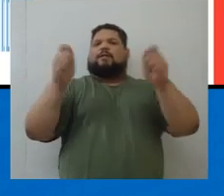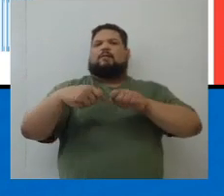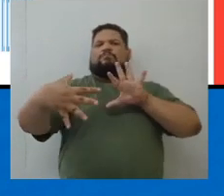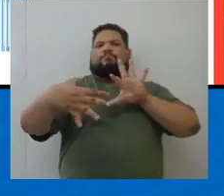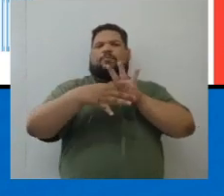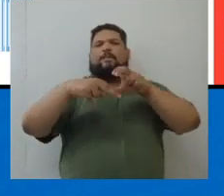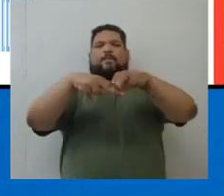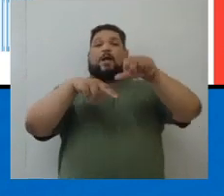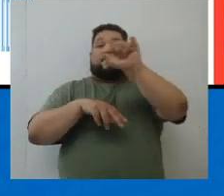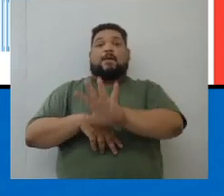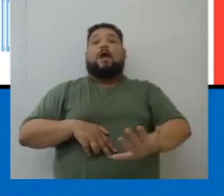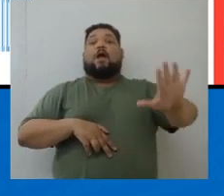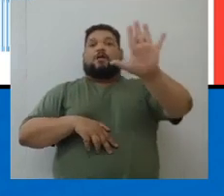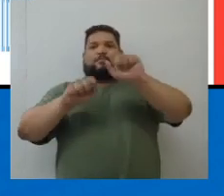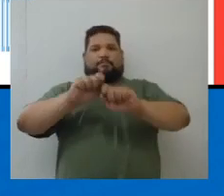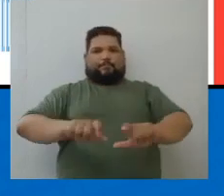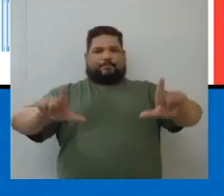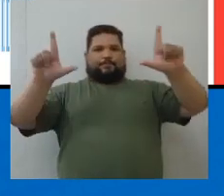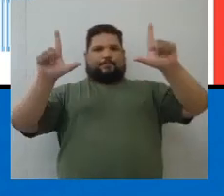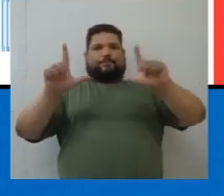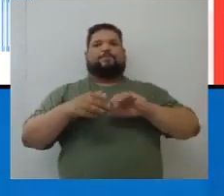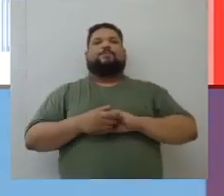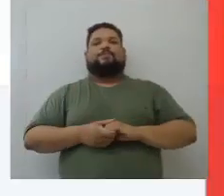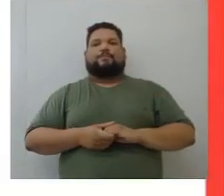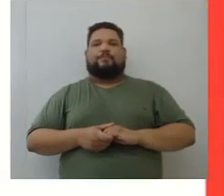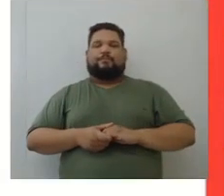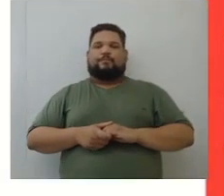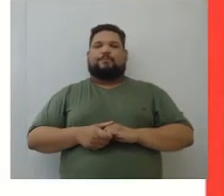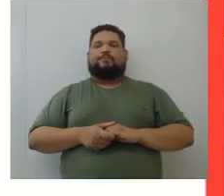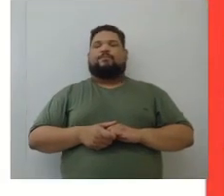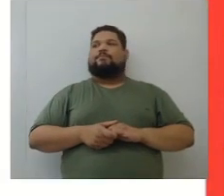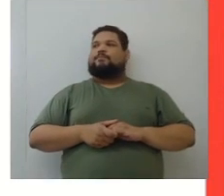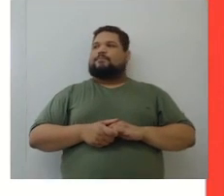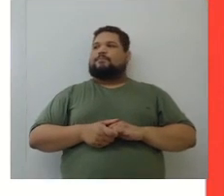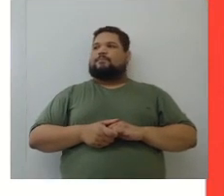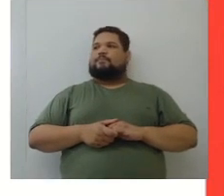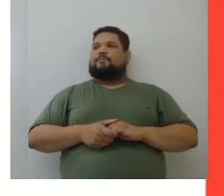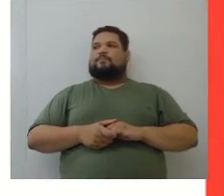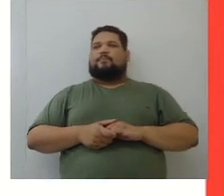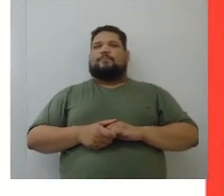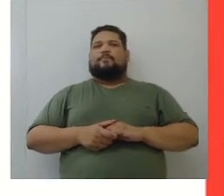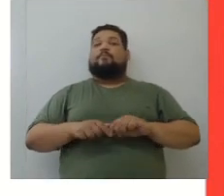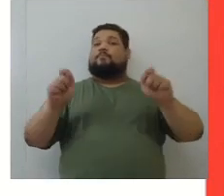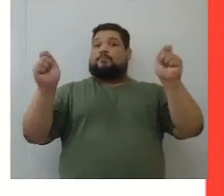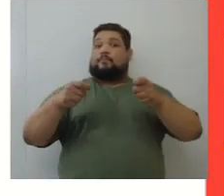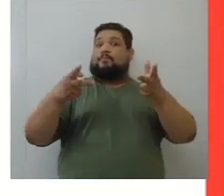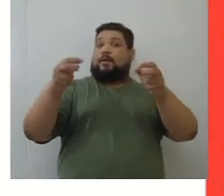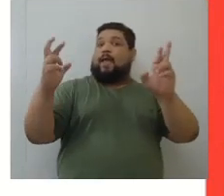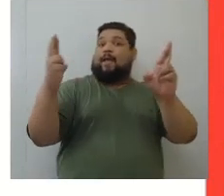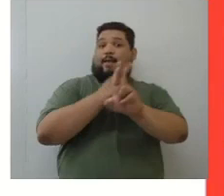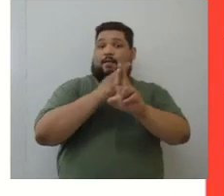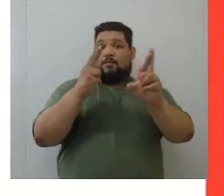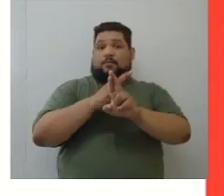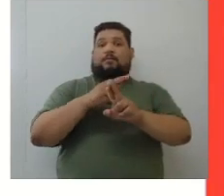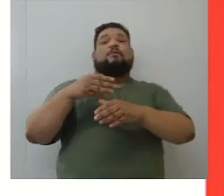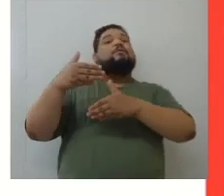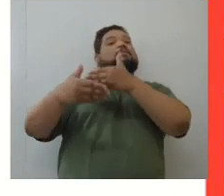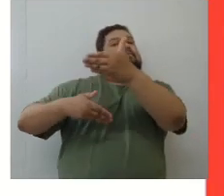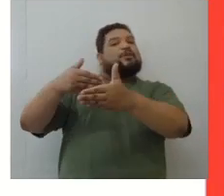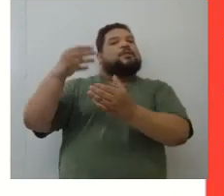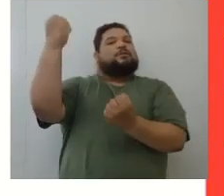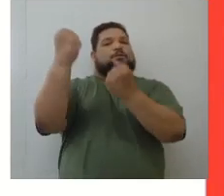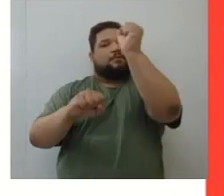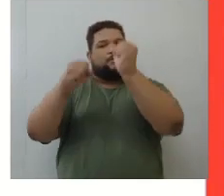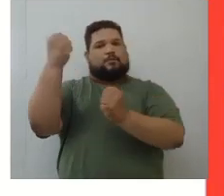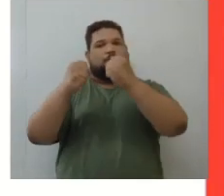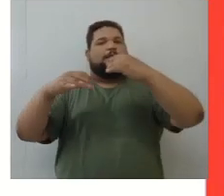partir dessa imagem. Aumenta a tela aí para a galera poder ver direitinho em casa. A gente pode fazer uma relação entre o processo da indústria e da